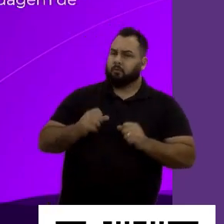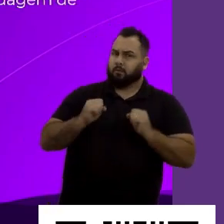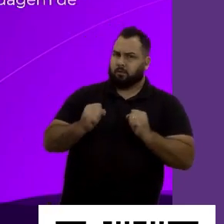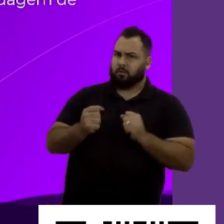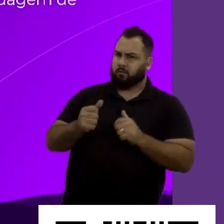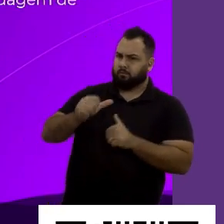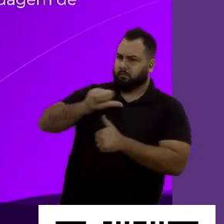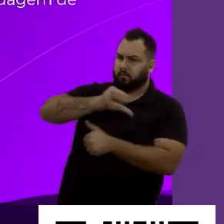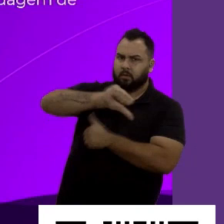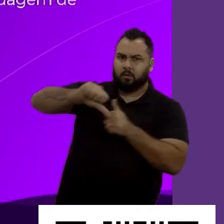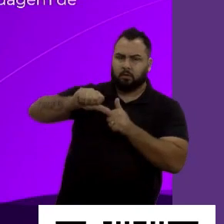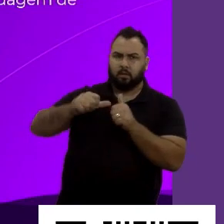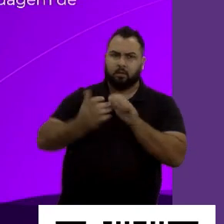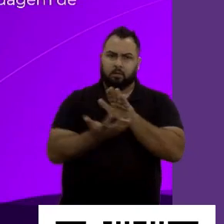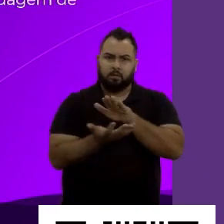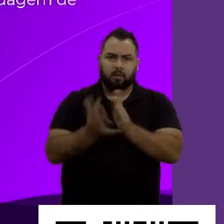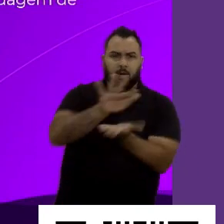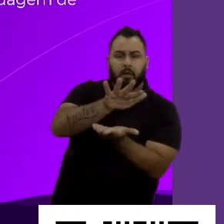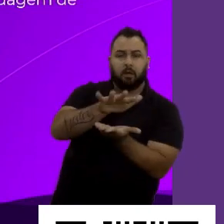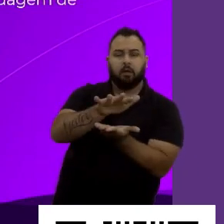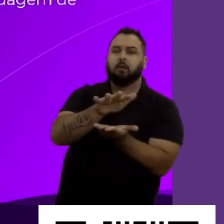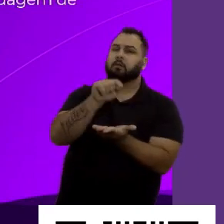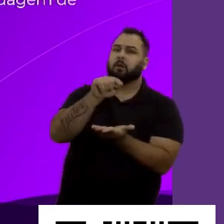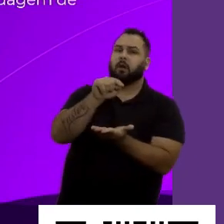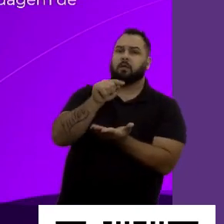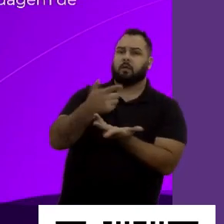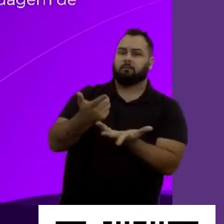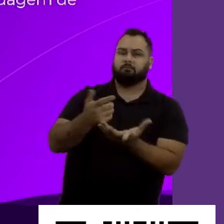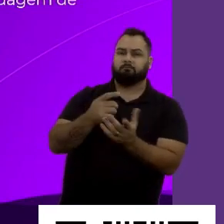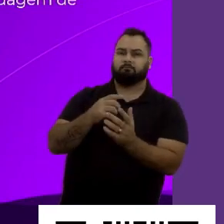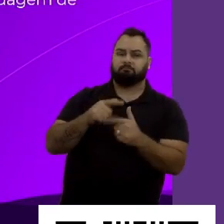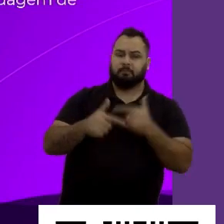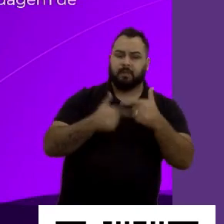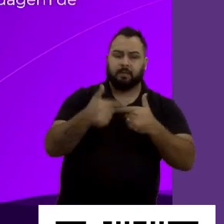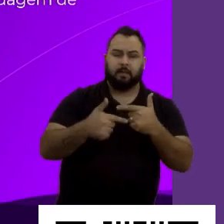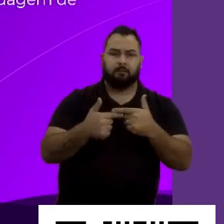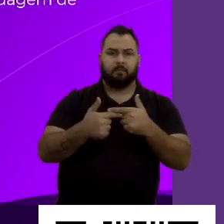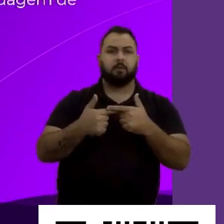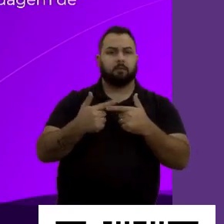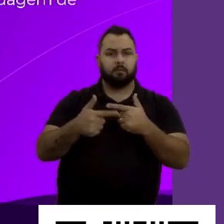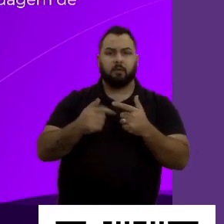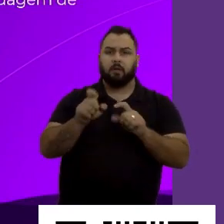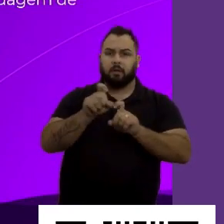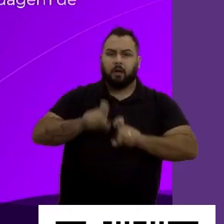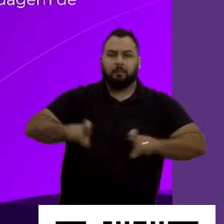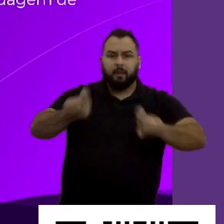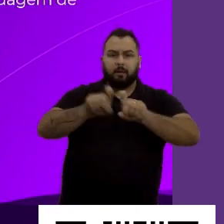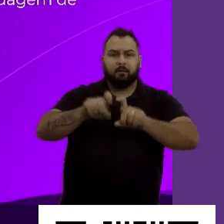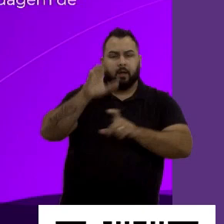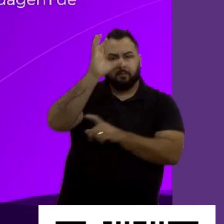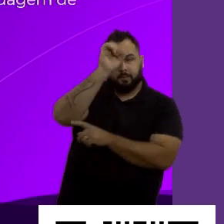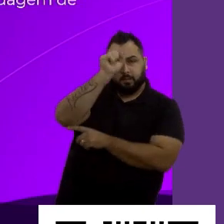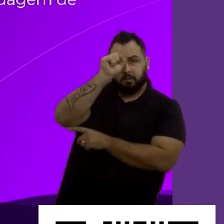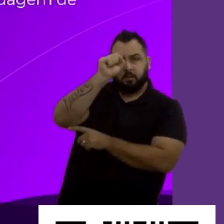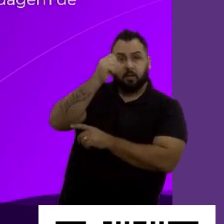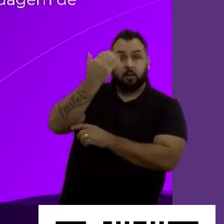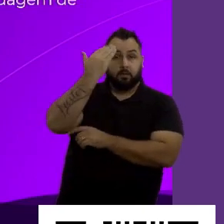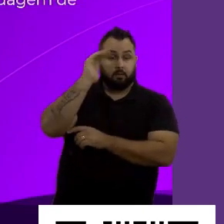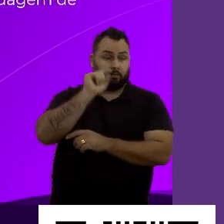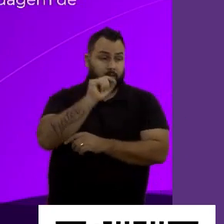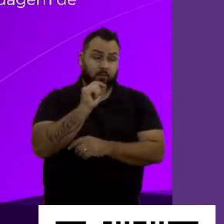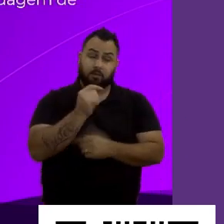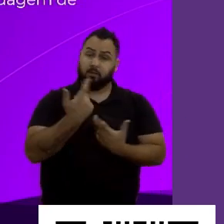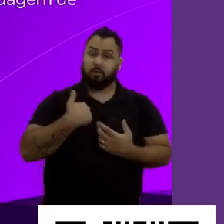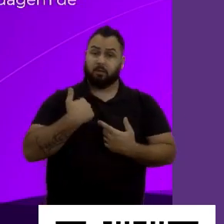Por que que a gente não inverte essa essa operação e a máquina vai aprender a falar a entender o que a gente